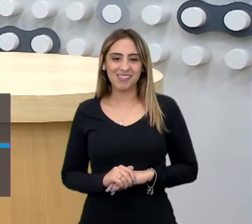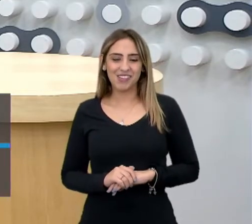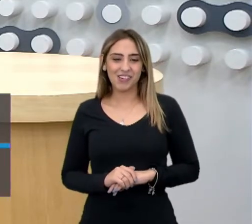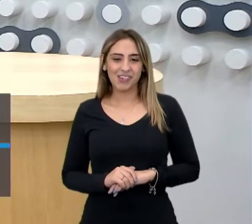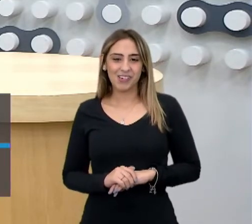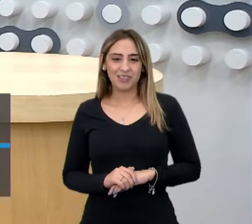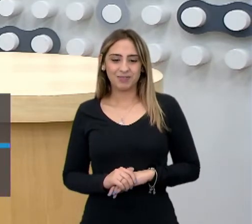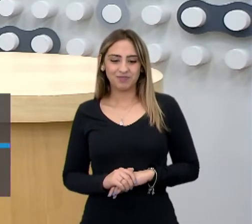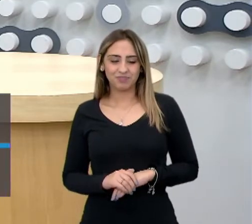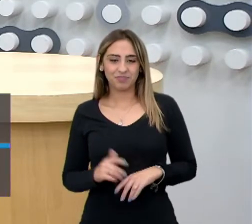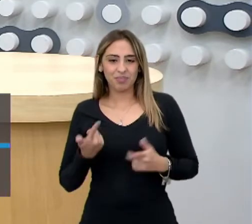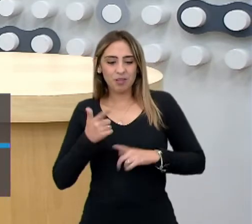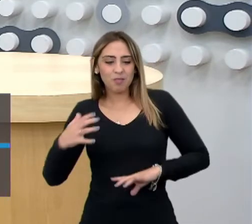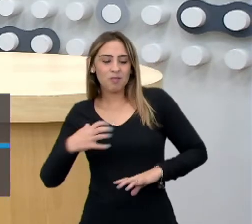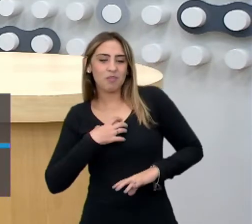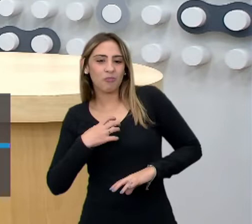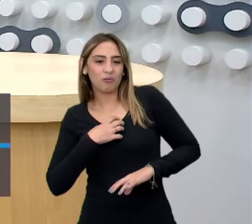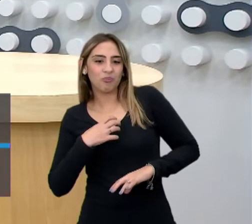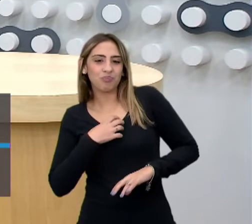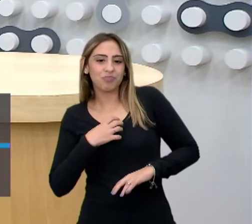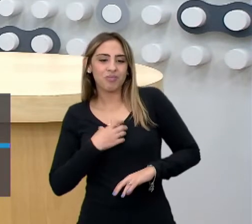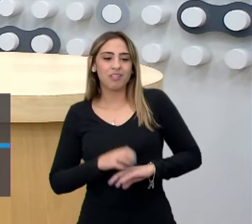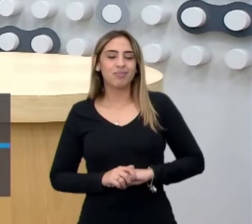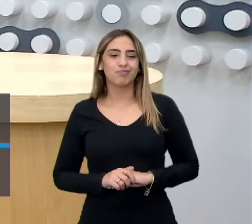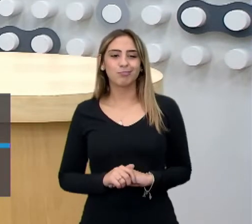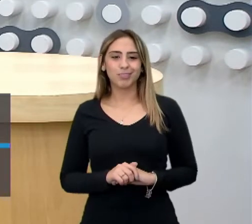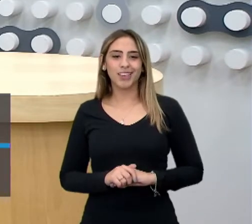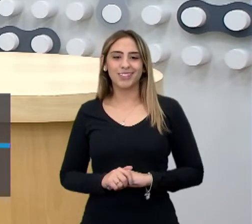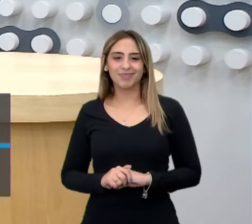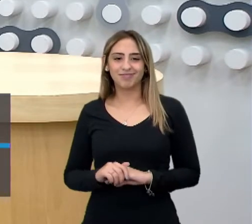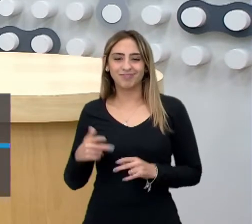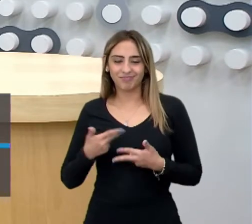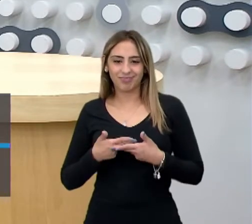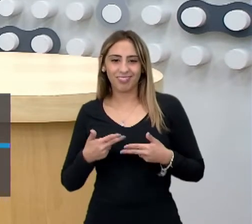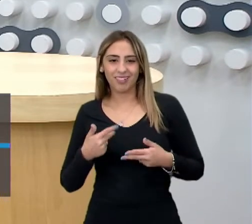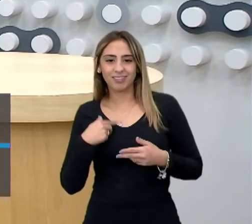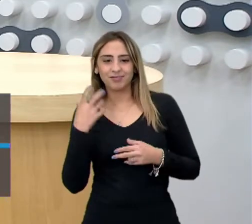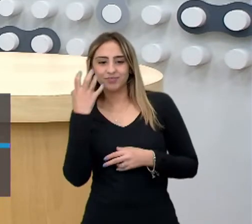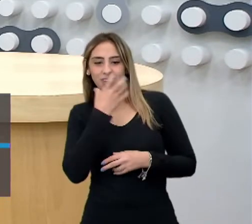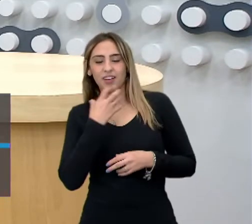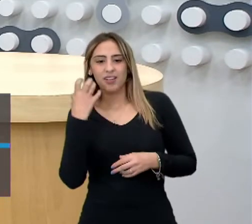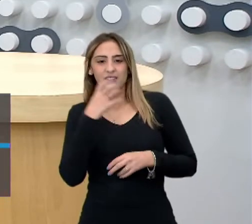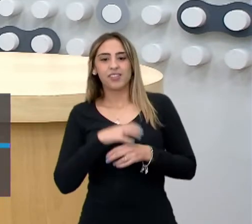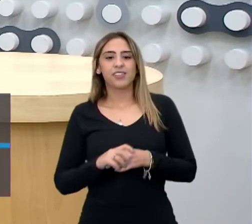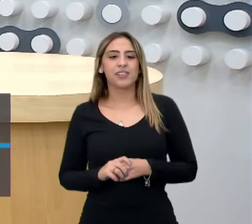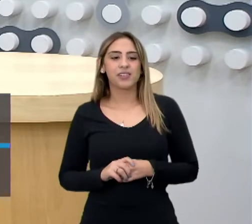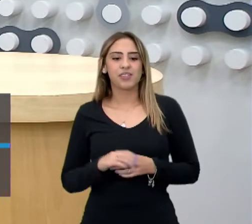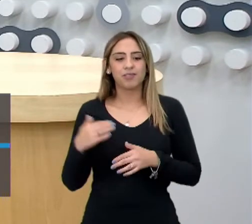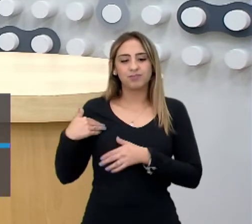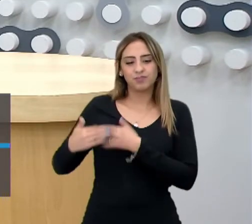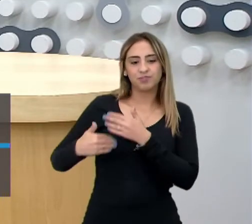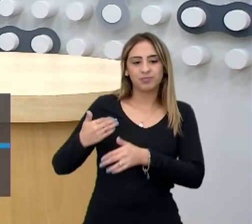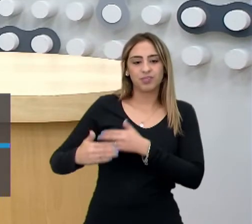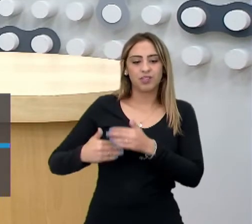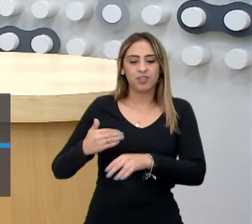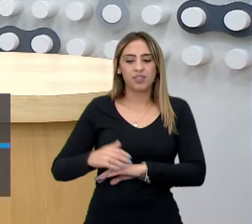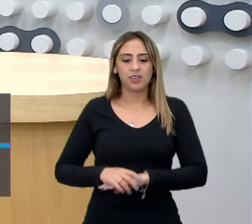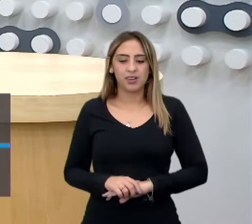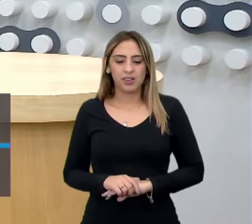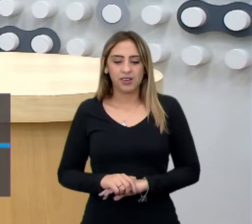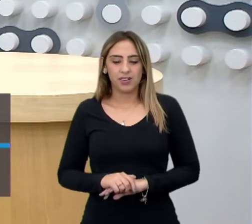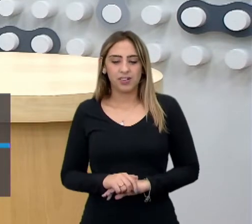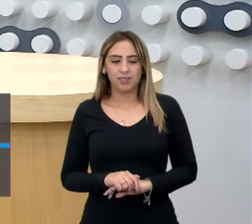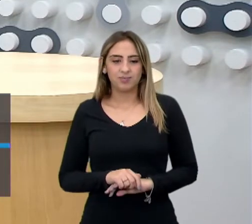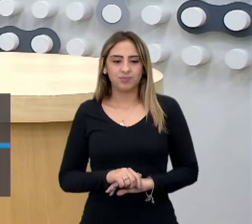ser por outras situações, por exemplo, processos erosivos, né? Mas boa parte deles aí, através aí dos abalos que